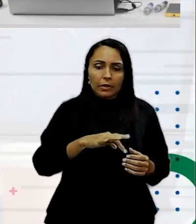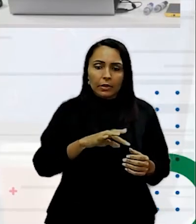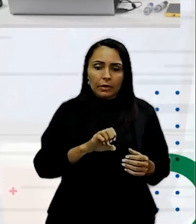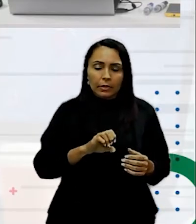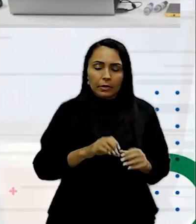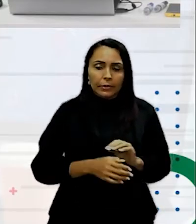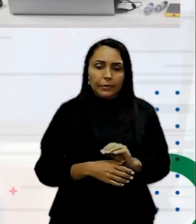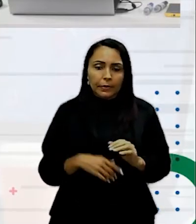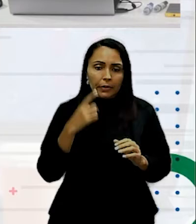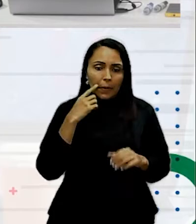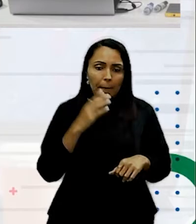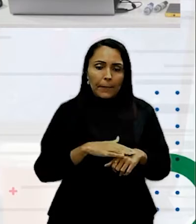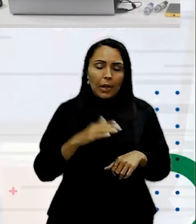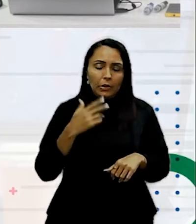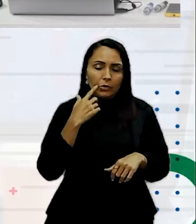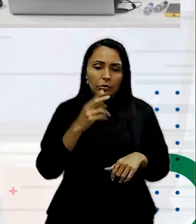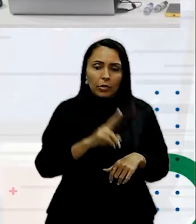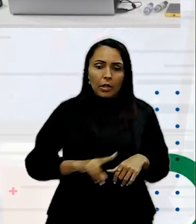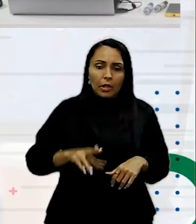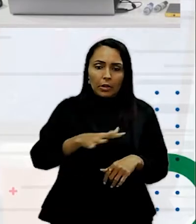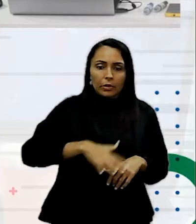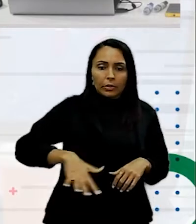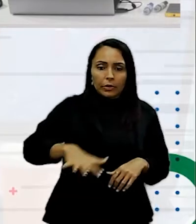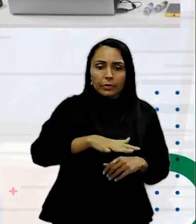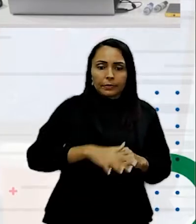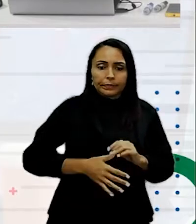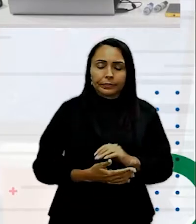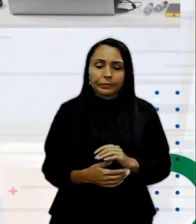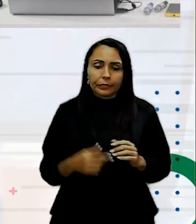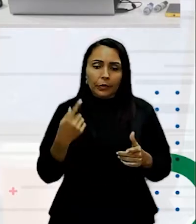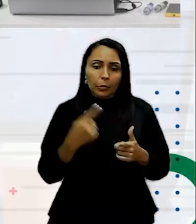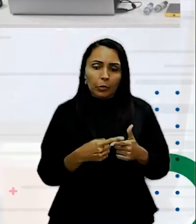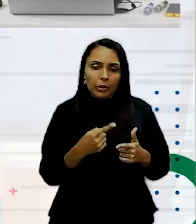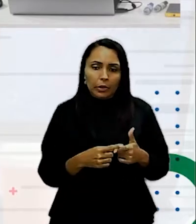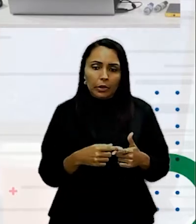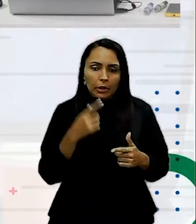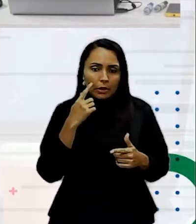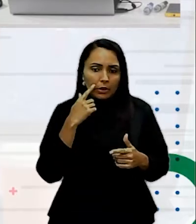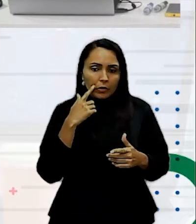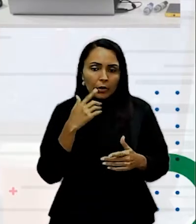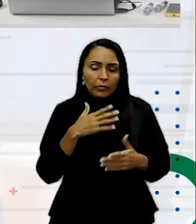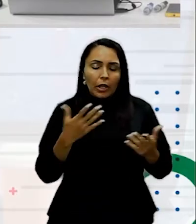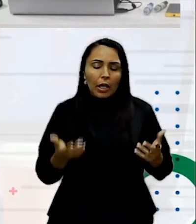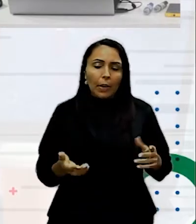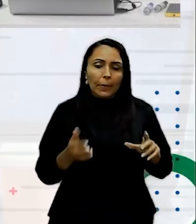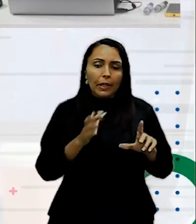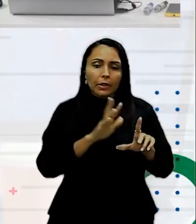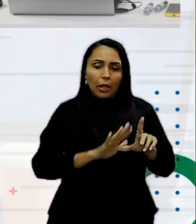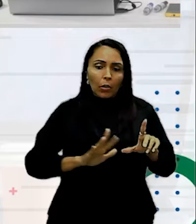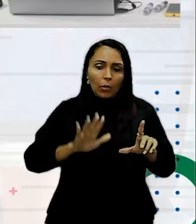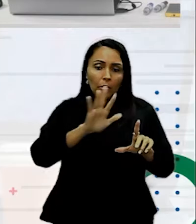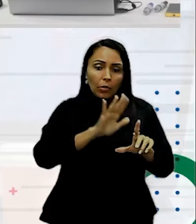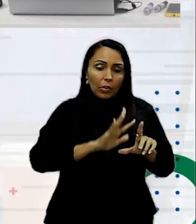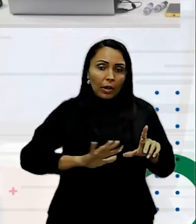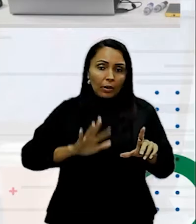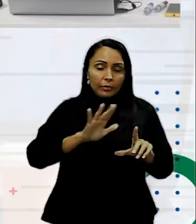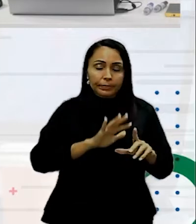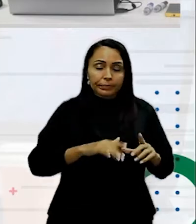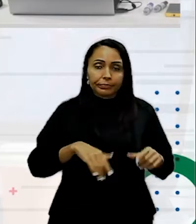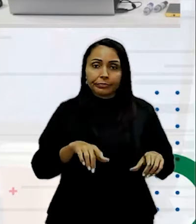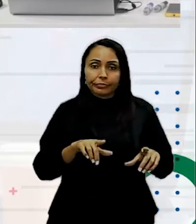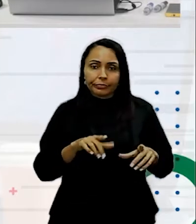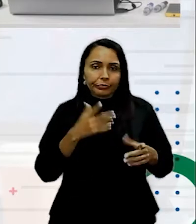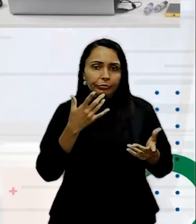mais usual dentro da área é usar o Figma, porque ele é uma ferramenta online. Então, se por exemplo